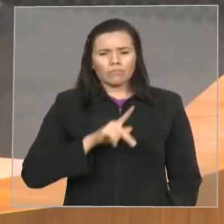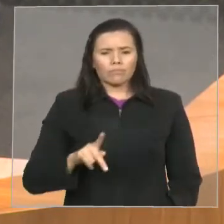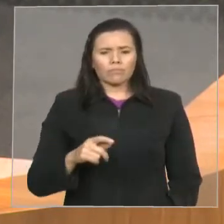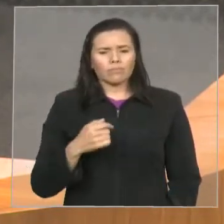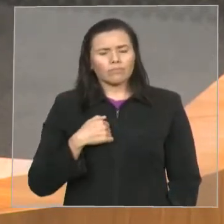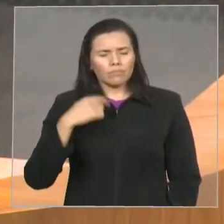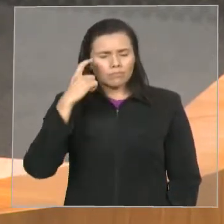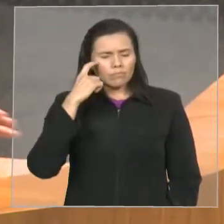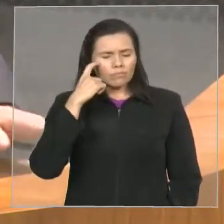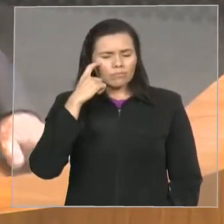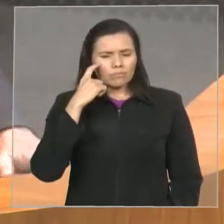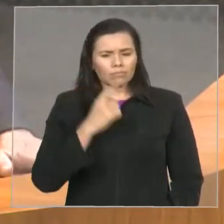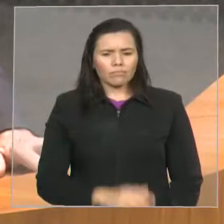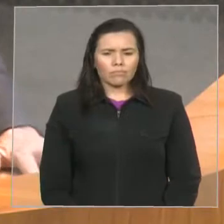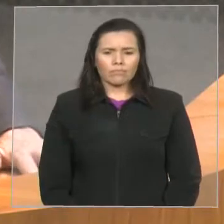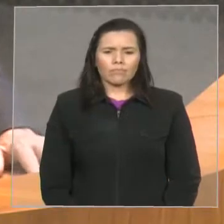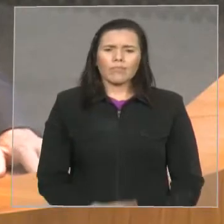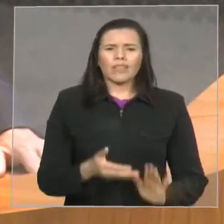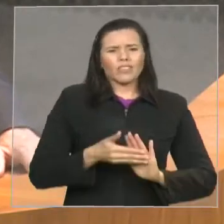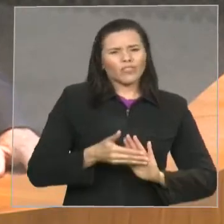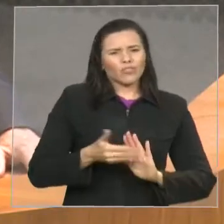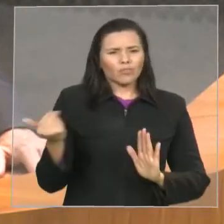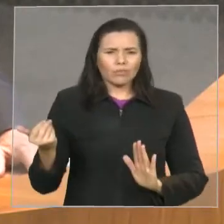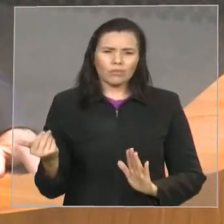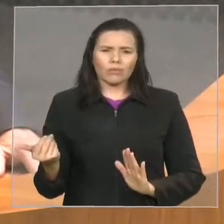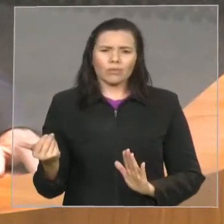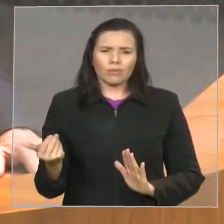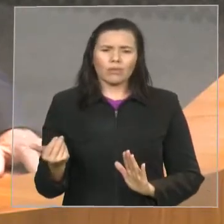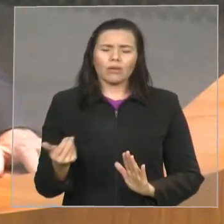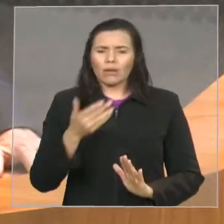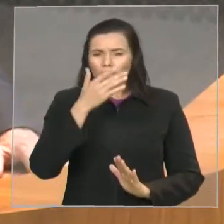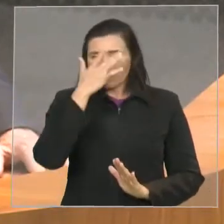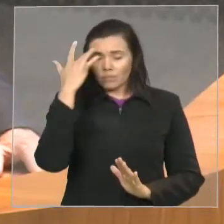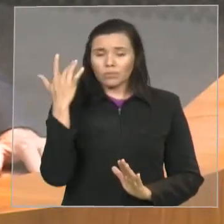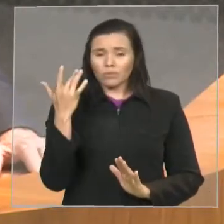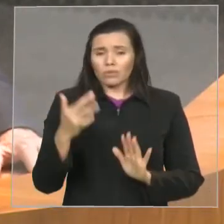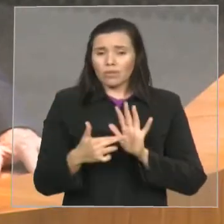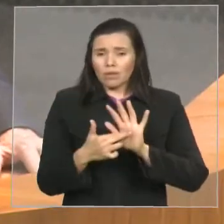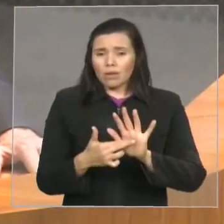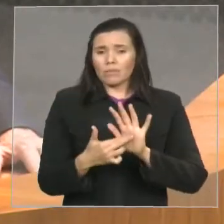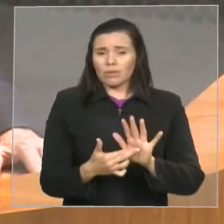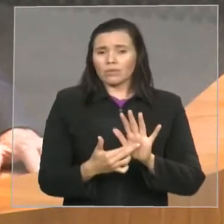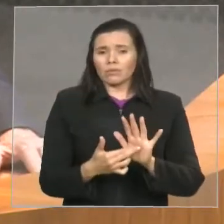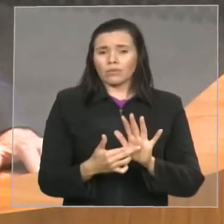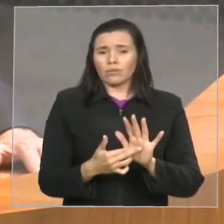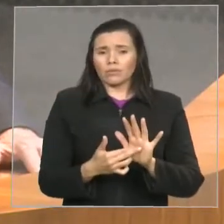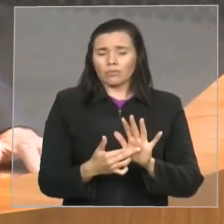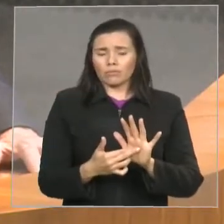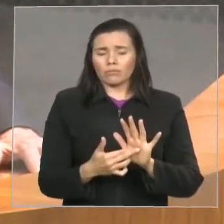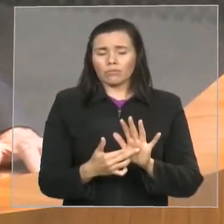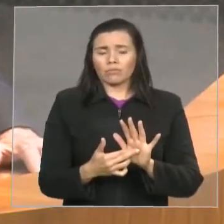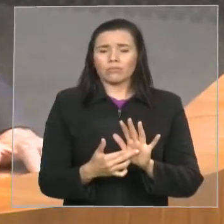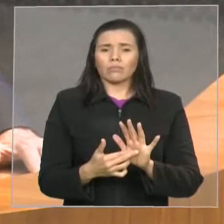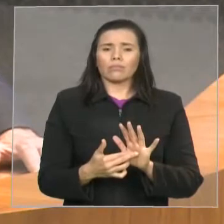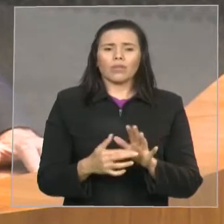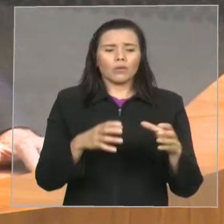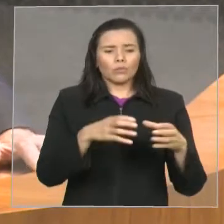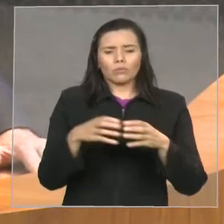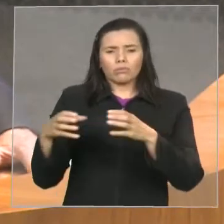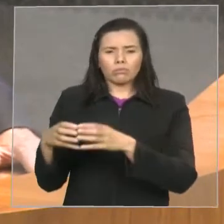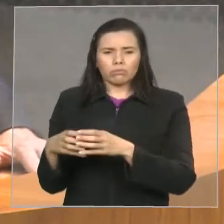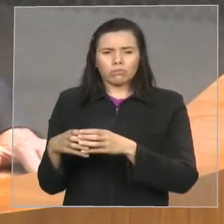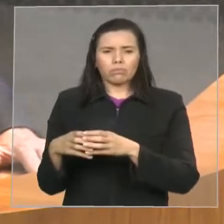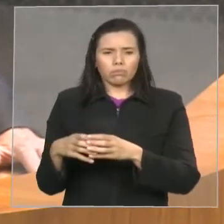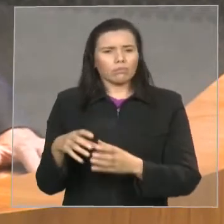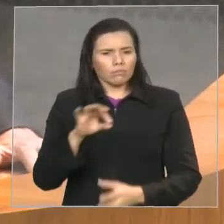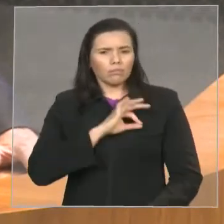bem, tirar as categorias representantes de classe do conselho. Isso já virou-se de